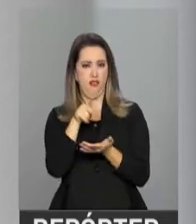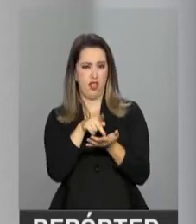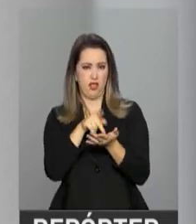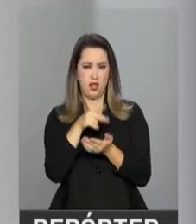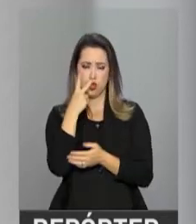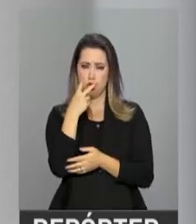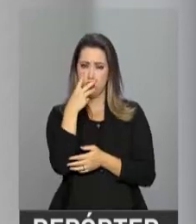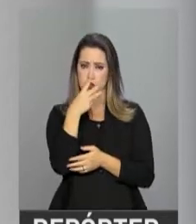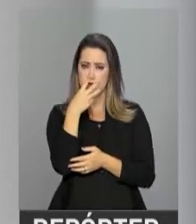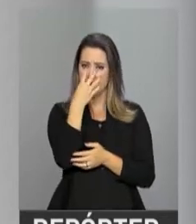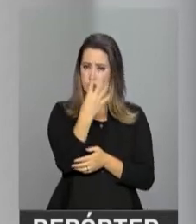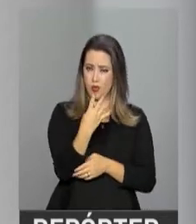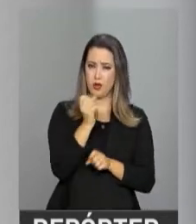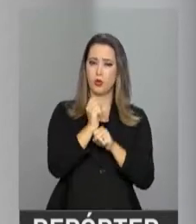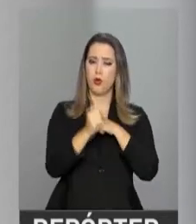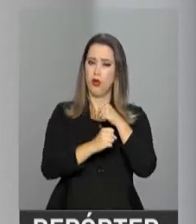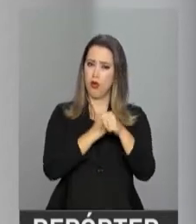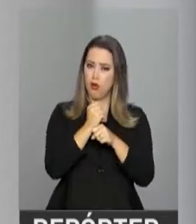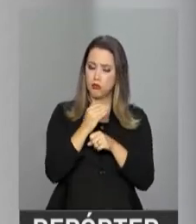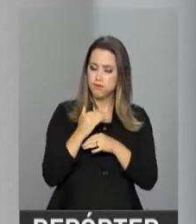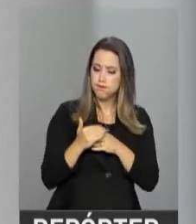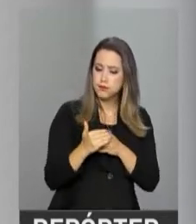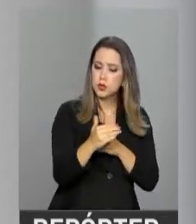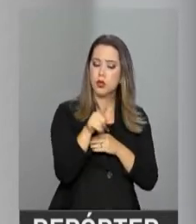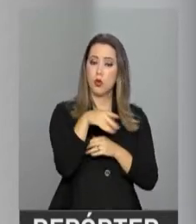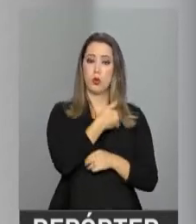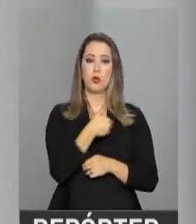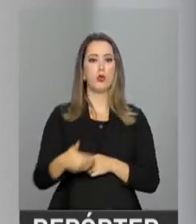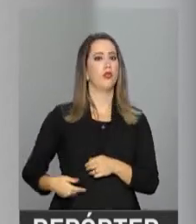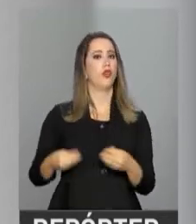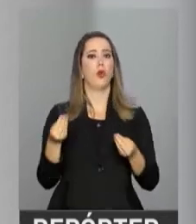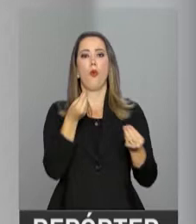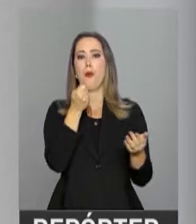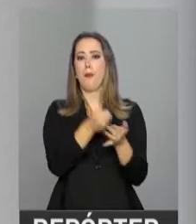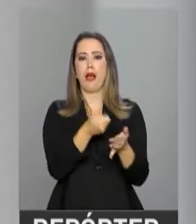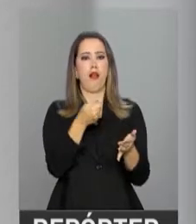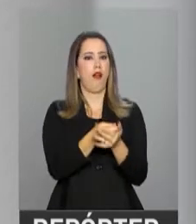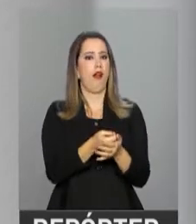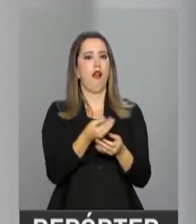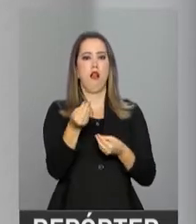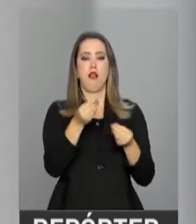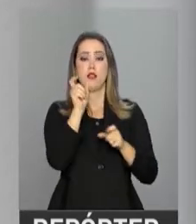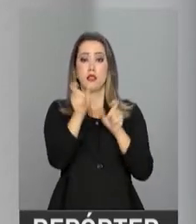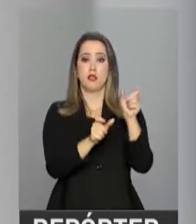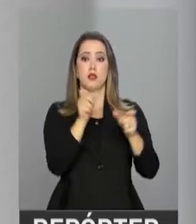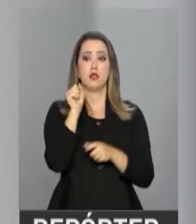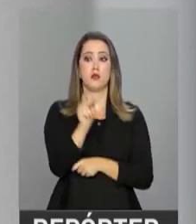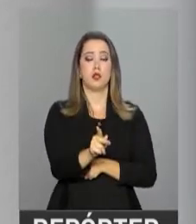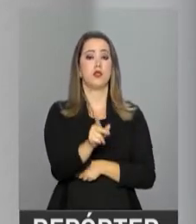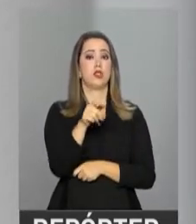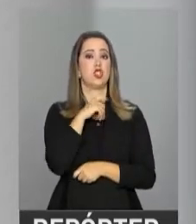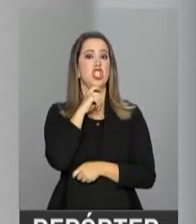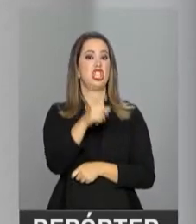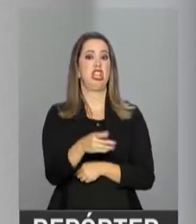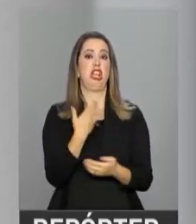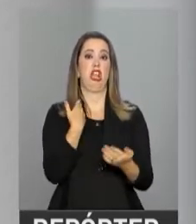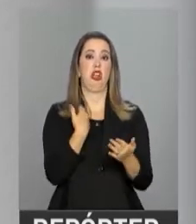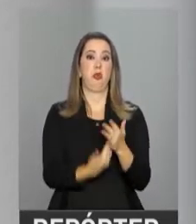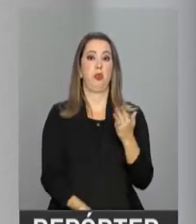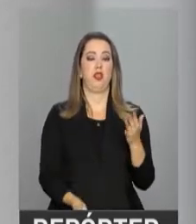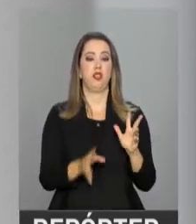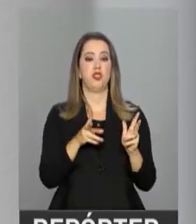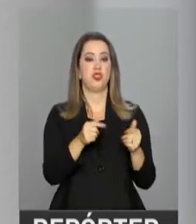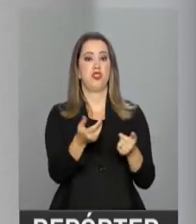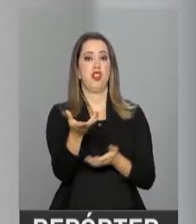dois ou três ou quatro anos o governo não vai ter mais dinheiro pra pagar a previdência de ninguém é verdade diz o